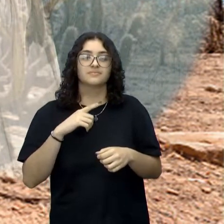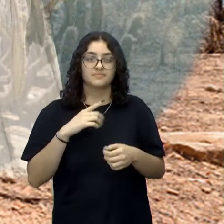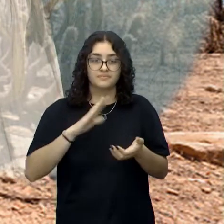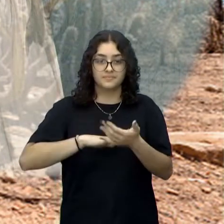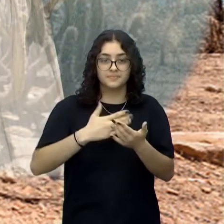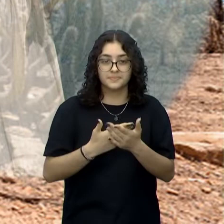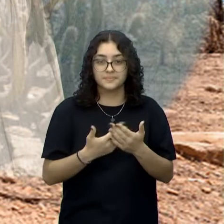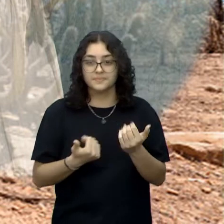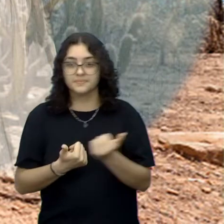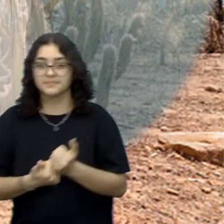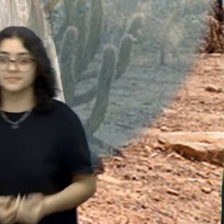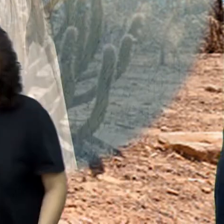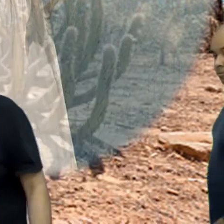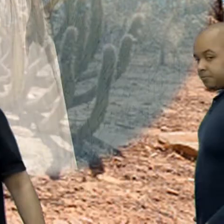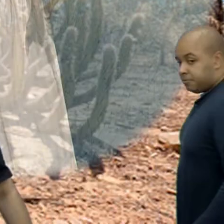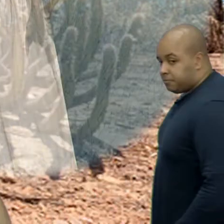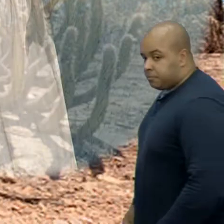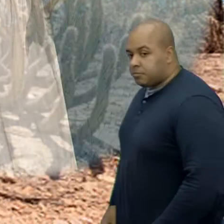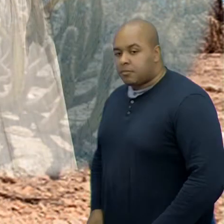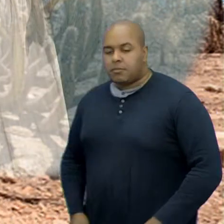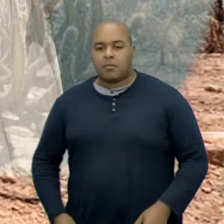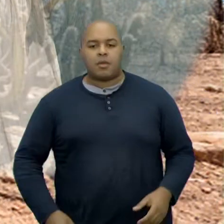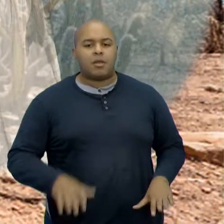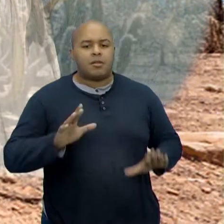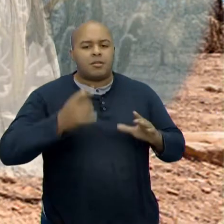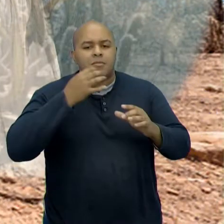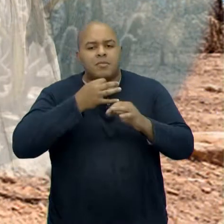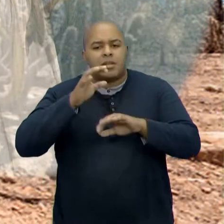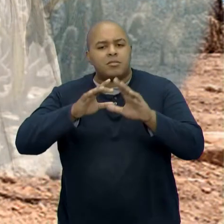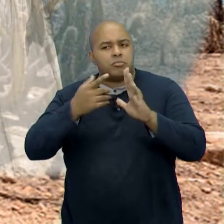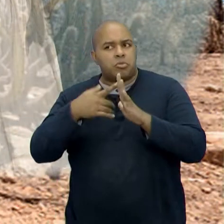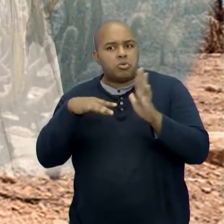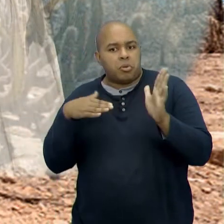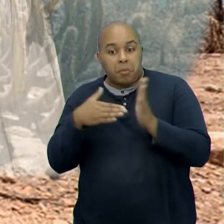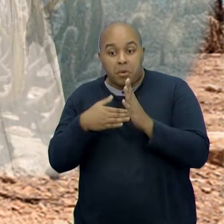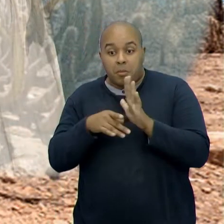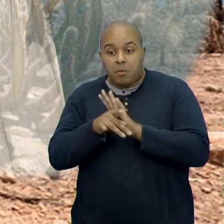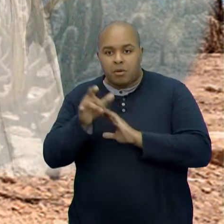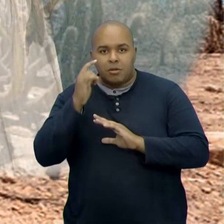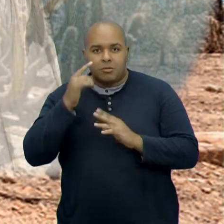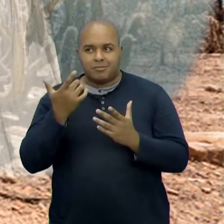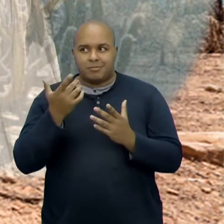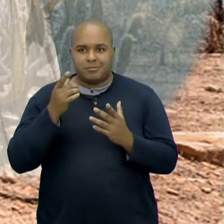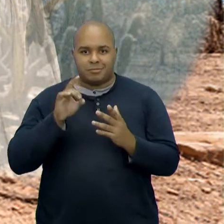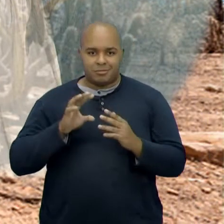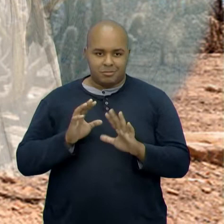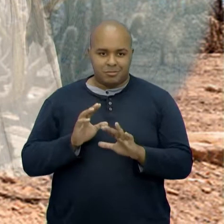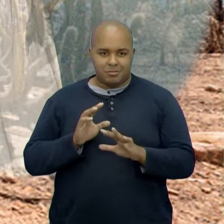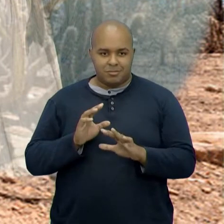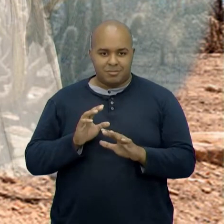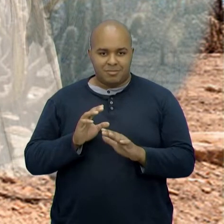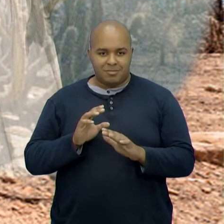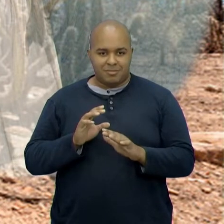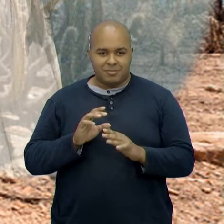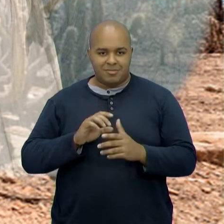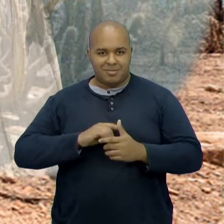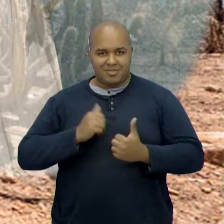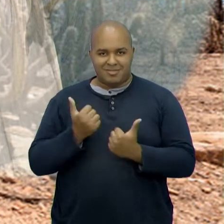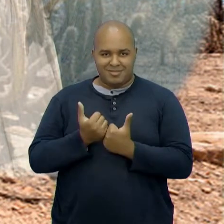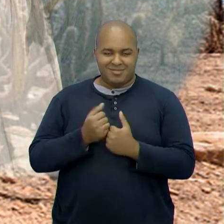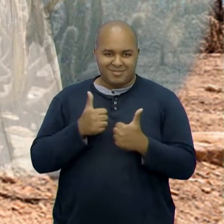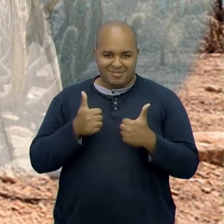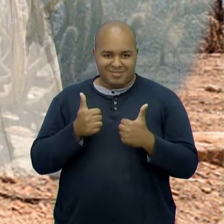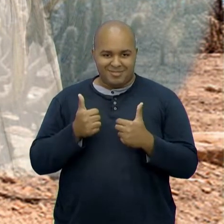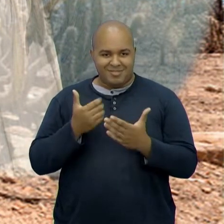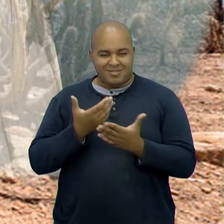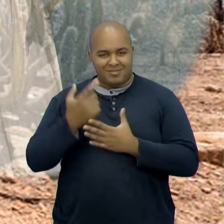filme. Obviamente que esse ponto de vista não pode se limitar, só um minuto aí, ó, teve uma substituição, agora acaba